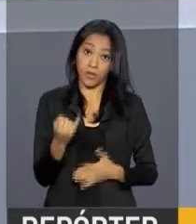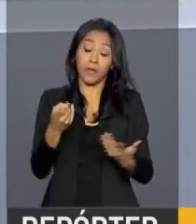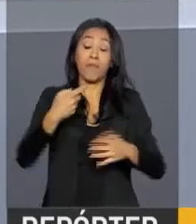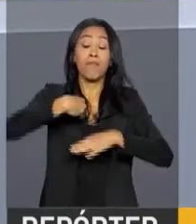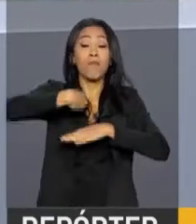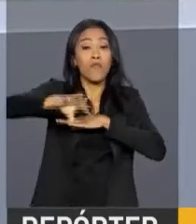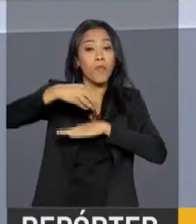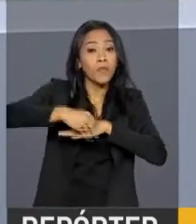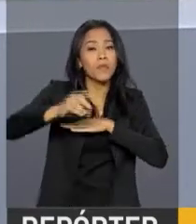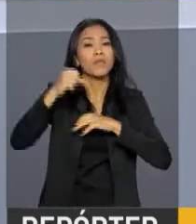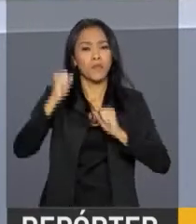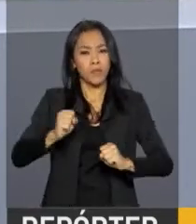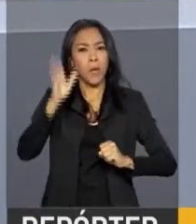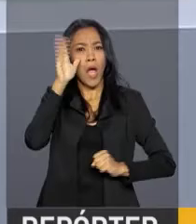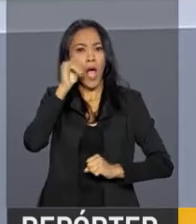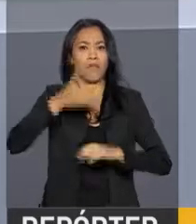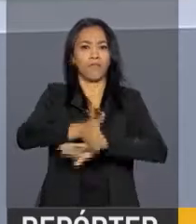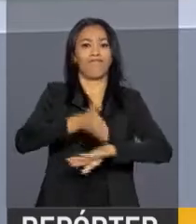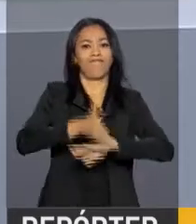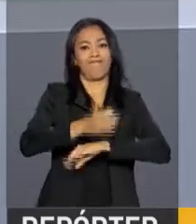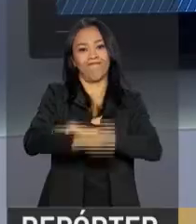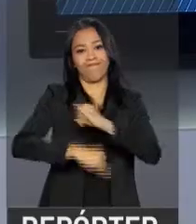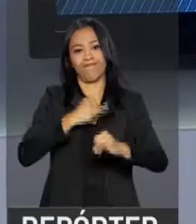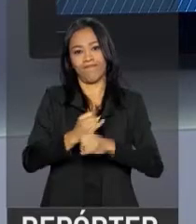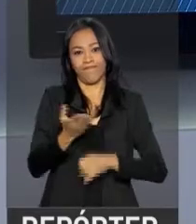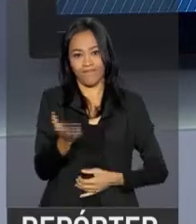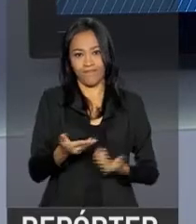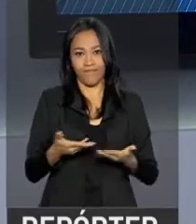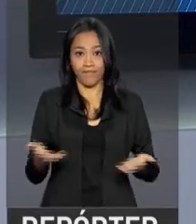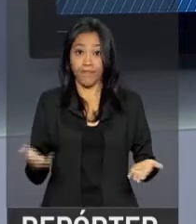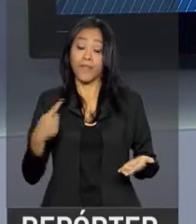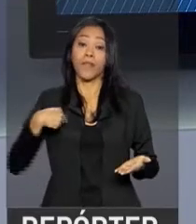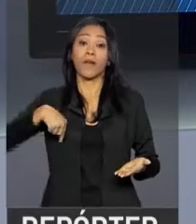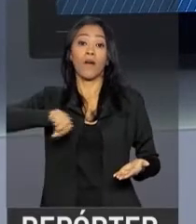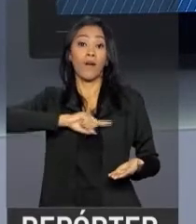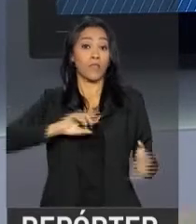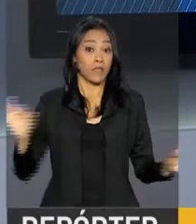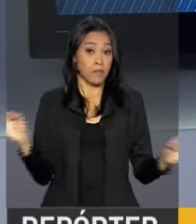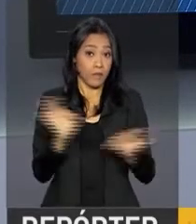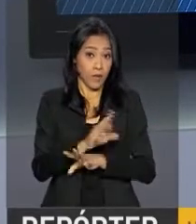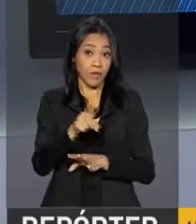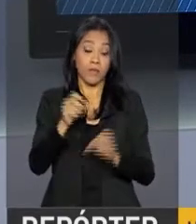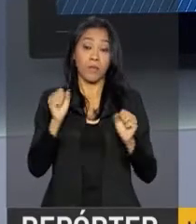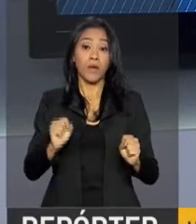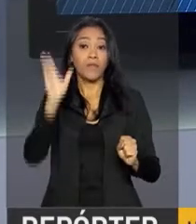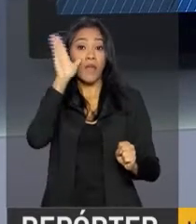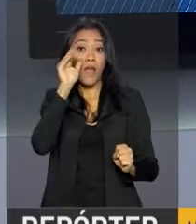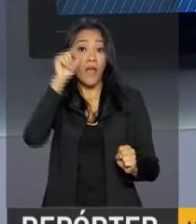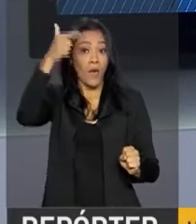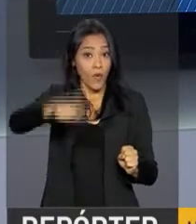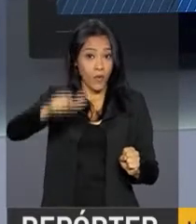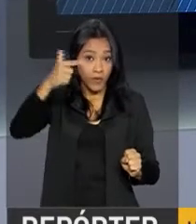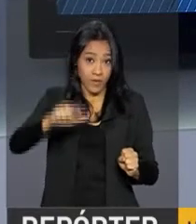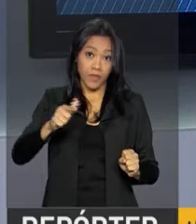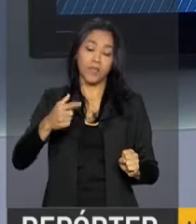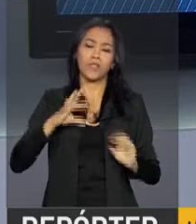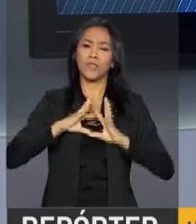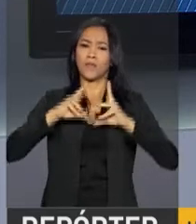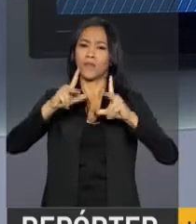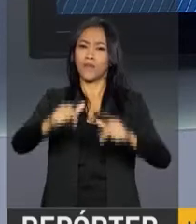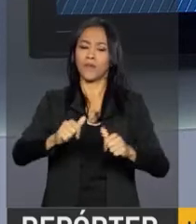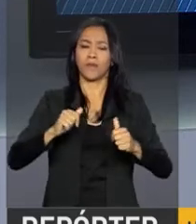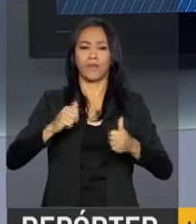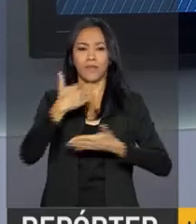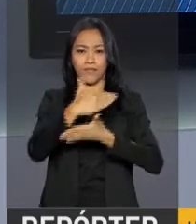no portal do empreendedor nós ficamos por aqui você pode rever as reportagens no youtube e toda nossa